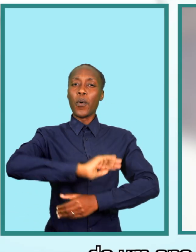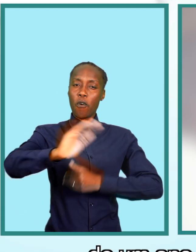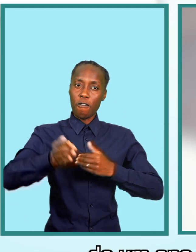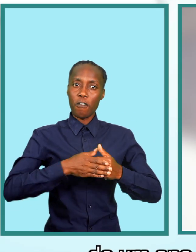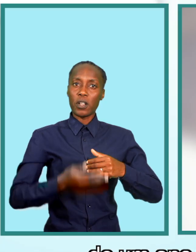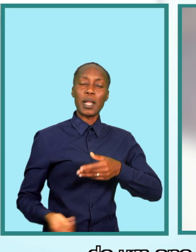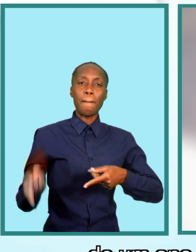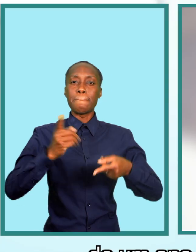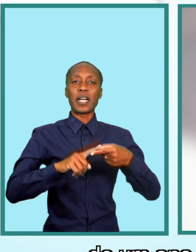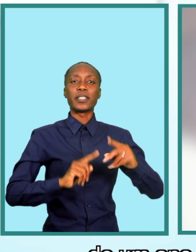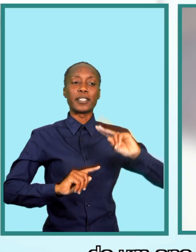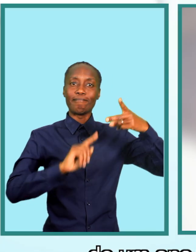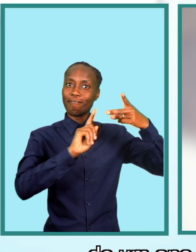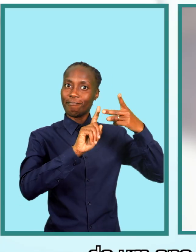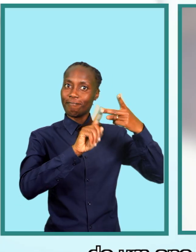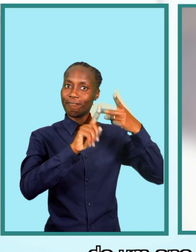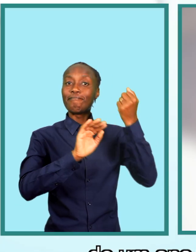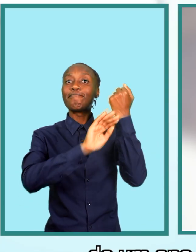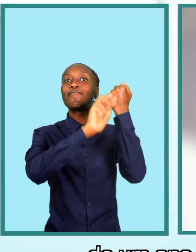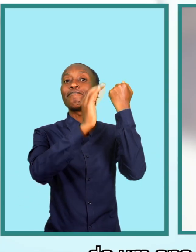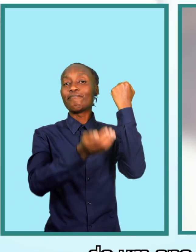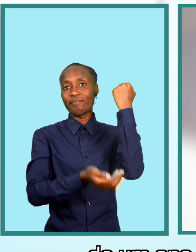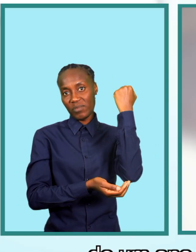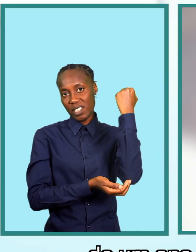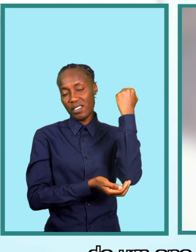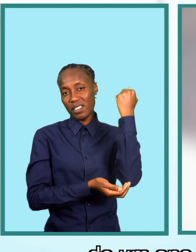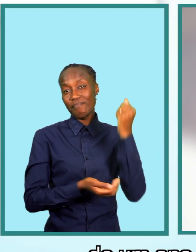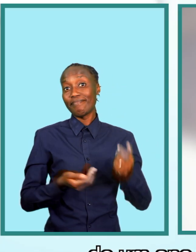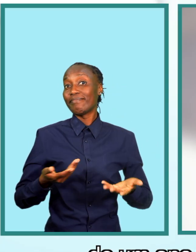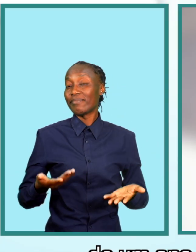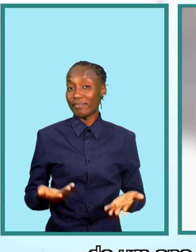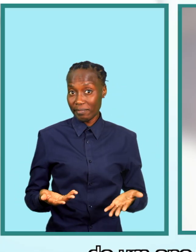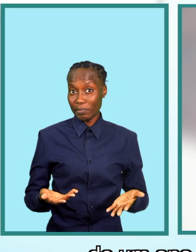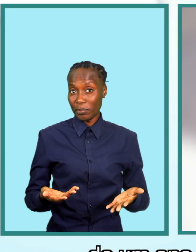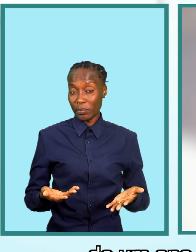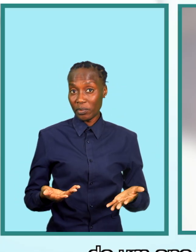depois de 1 ano eu fico grávida mais uma vez.